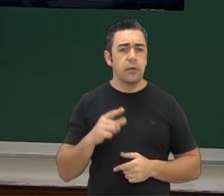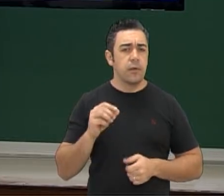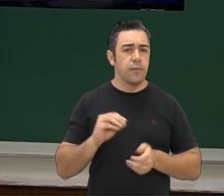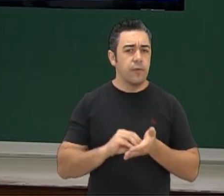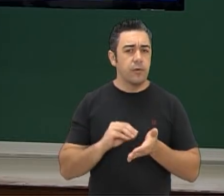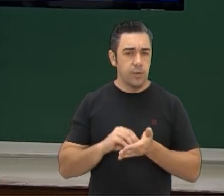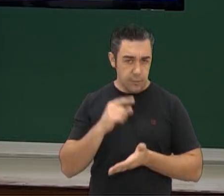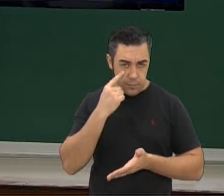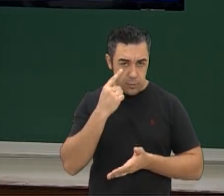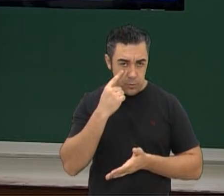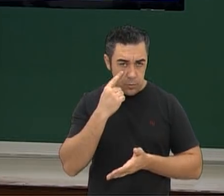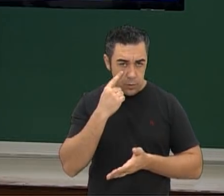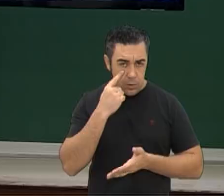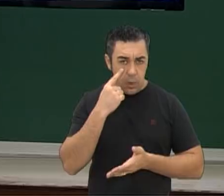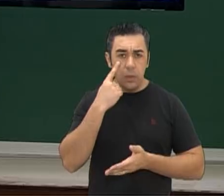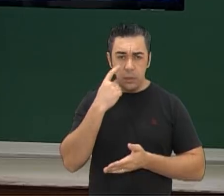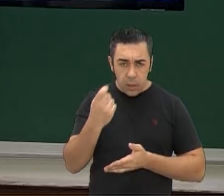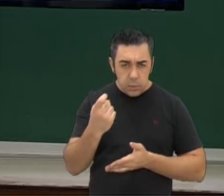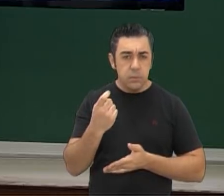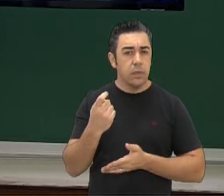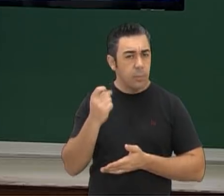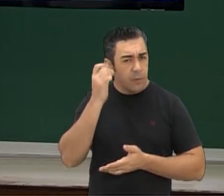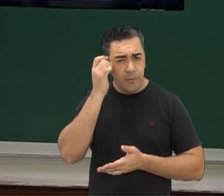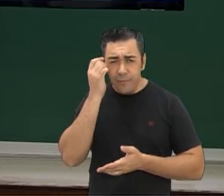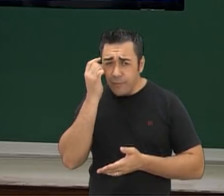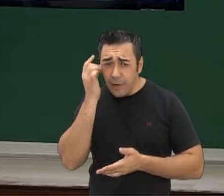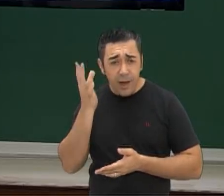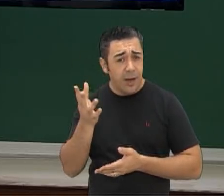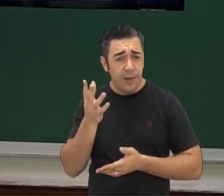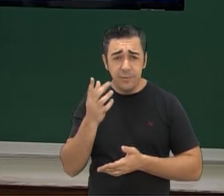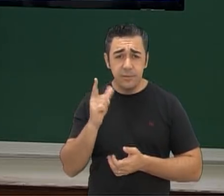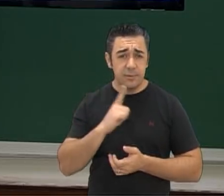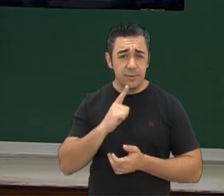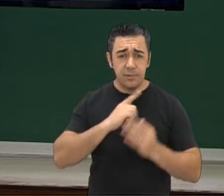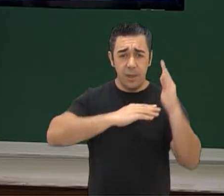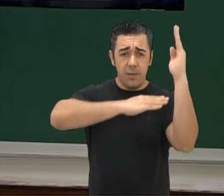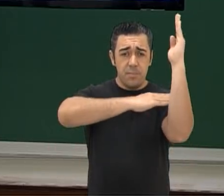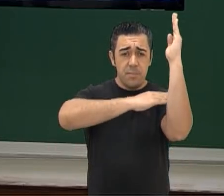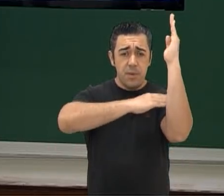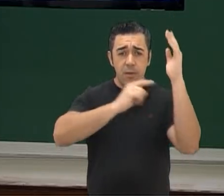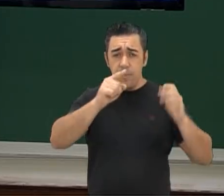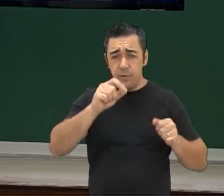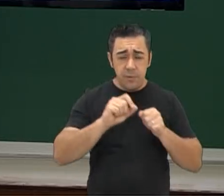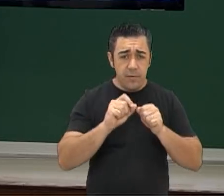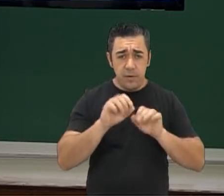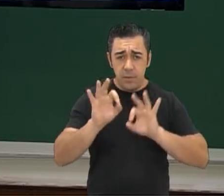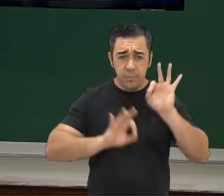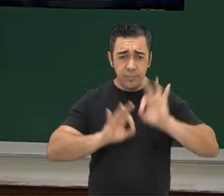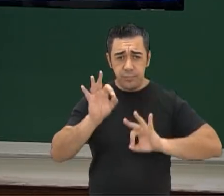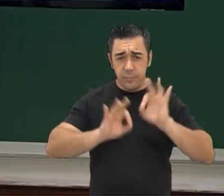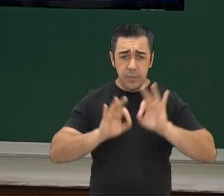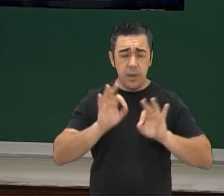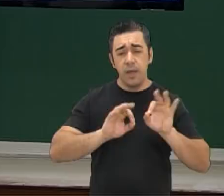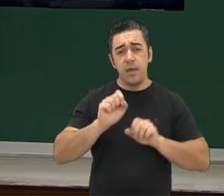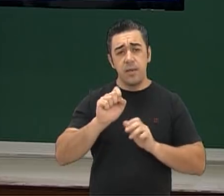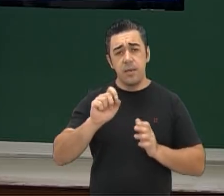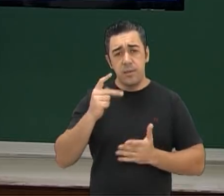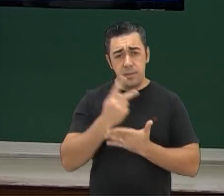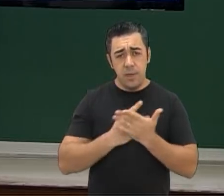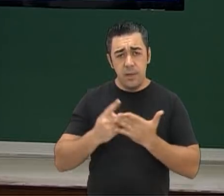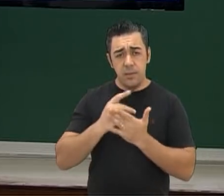Interessante isso, né? No plano cartesiano vai ficar bem mais fácil você fazer essa desenho de simetria,